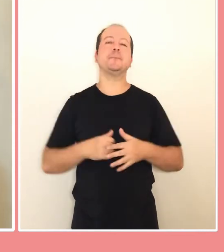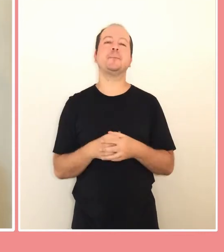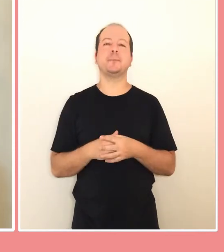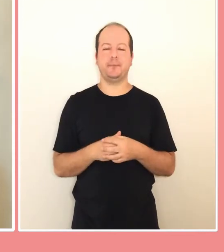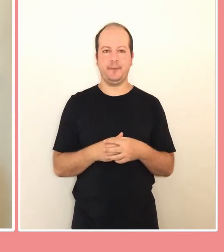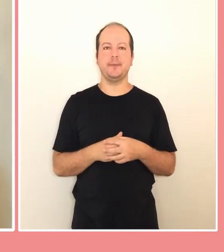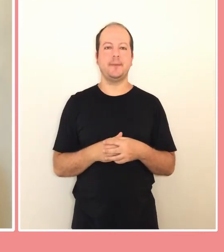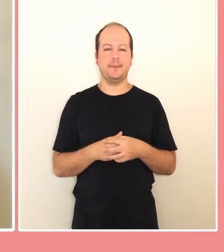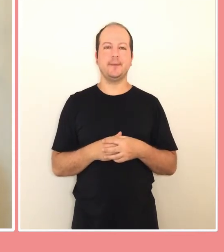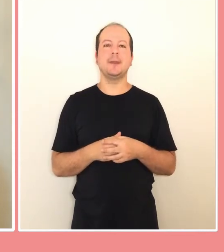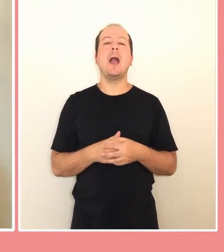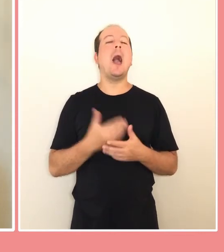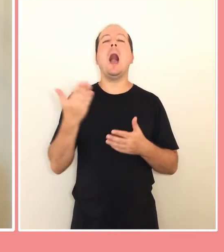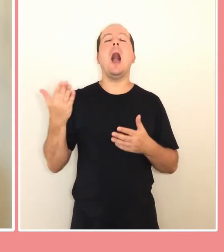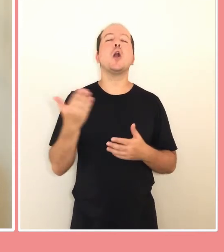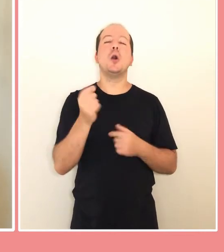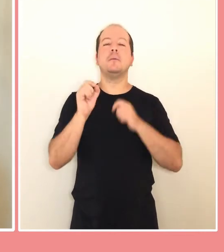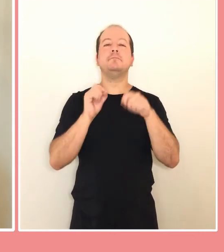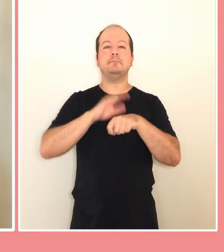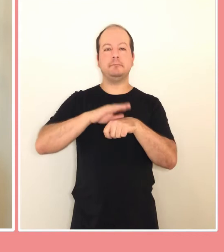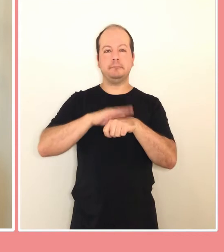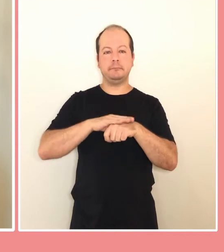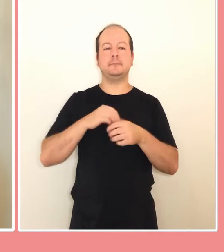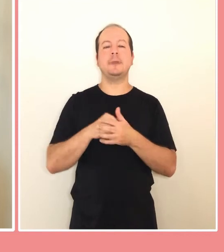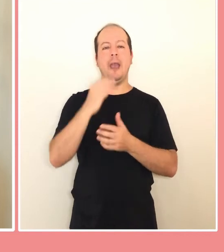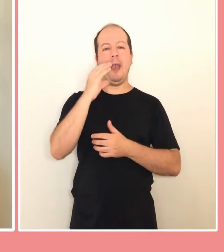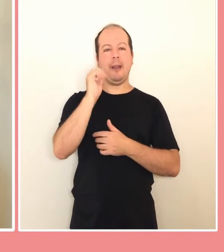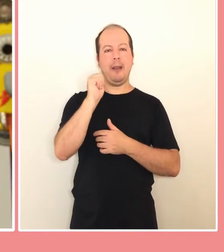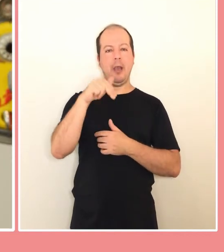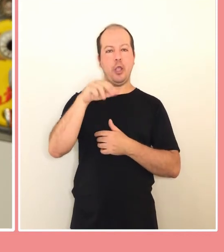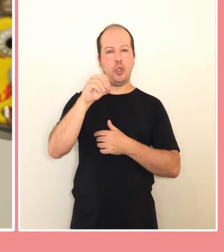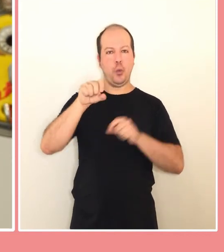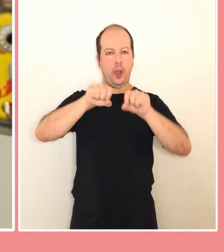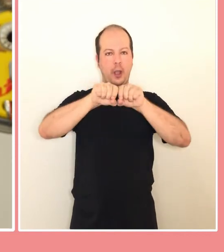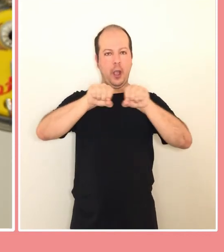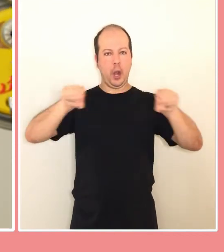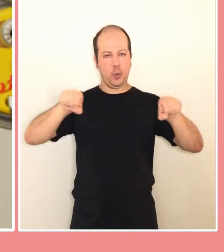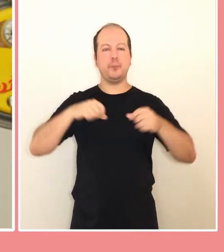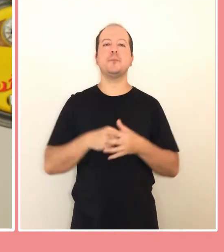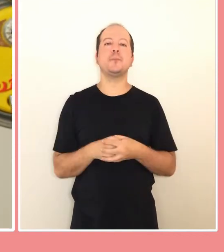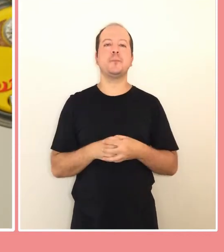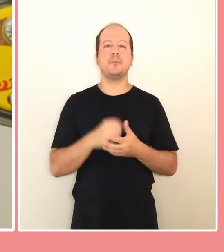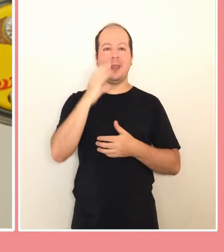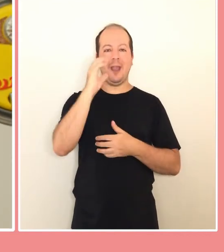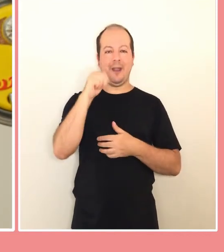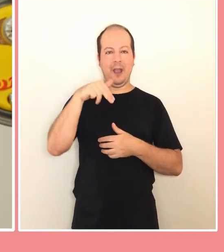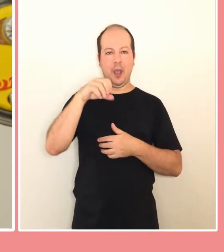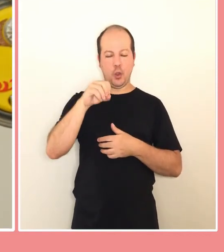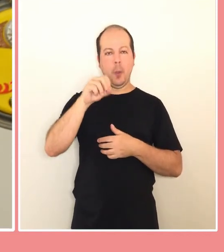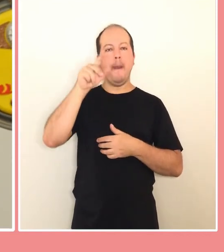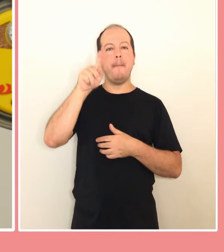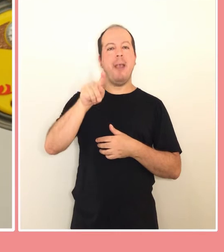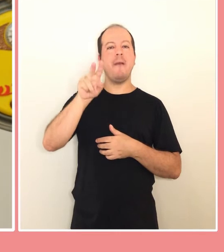Agora, vamos precisar de um pedaço de cano. Esse aqui é um cano de PVC